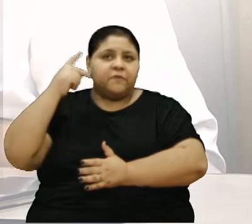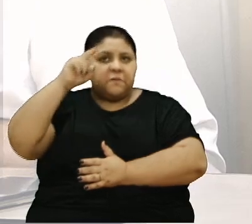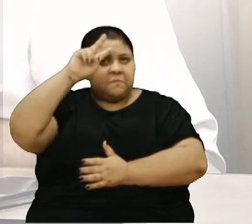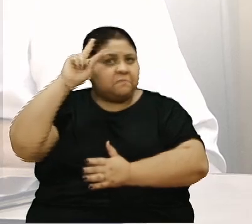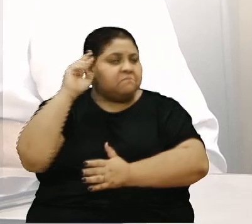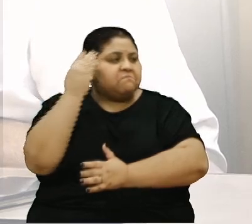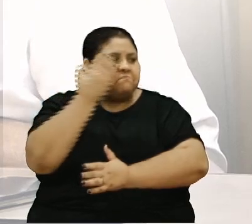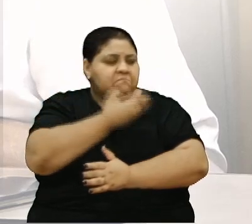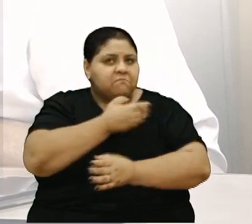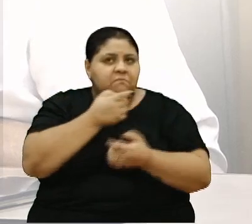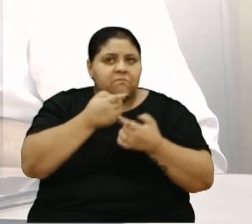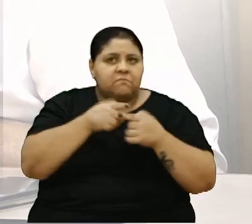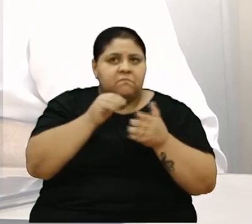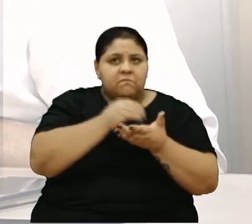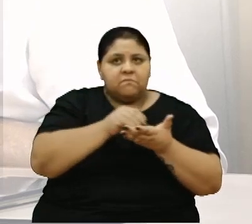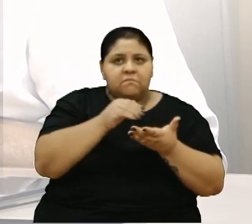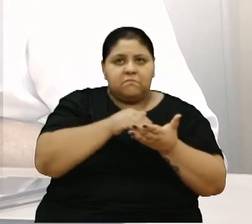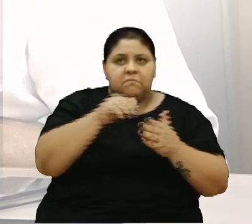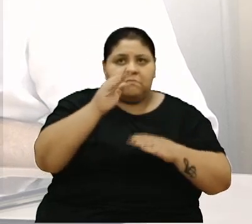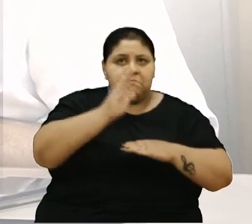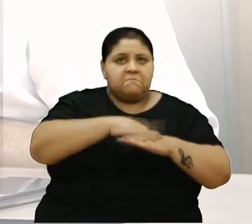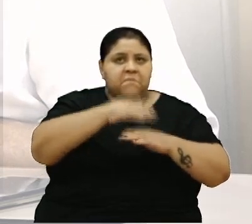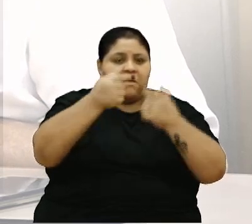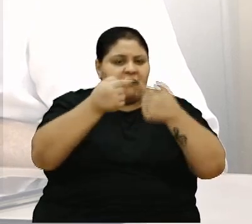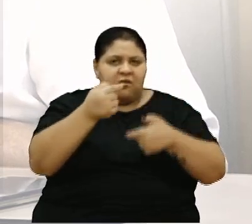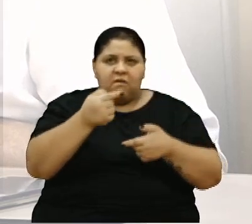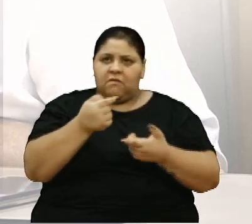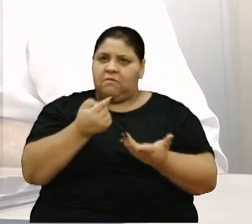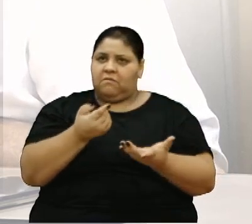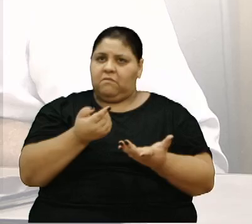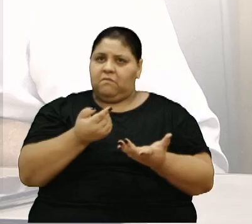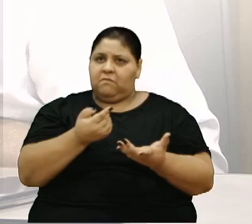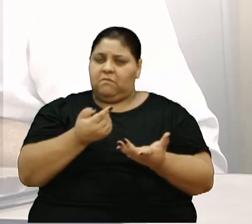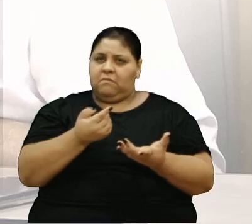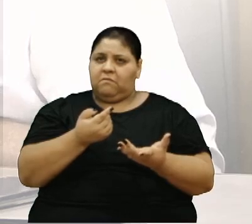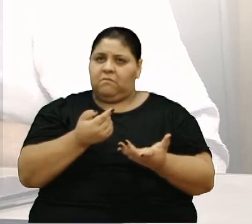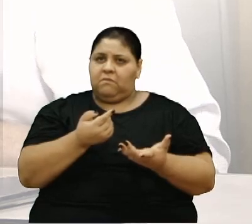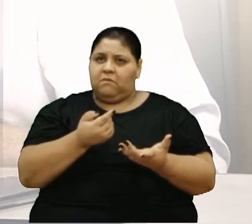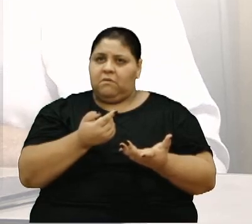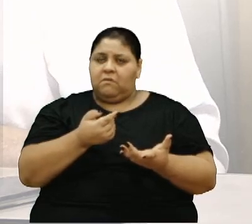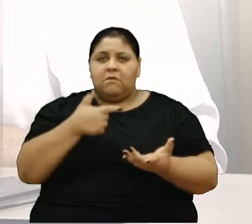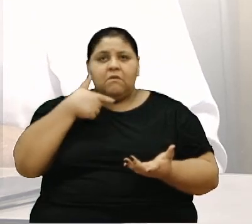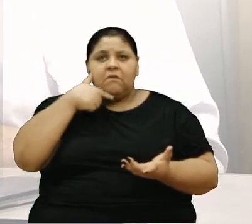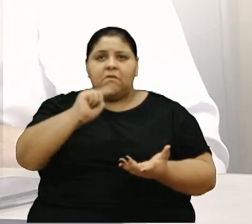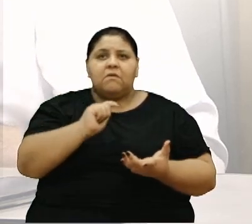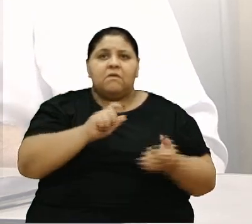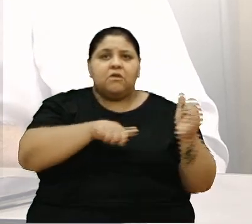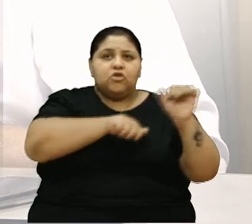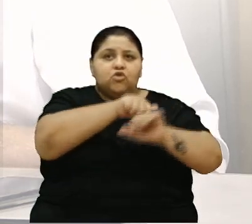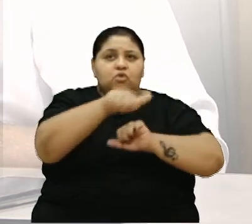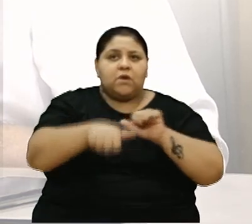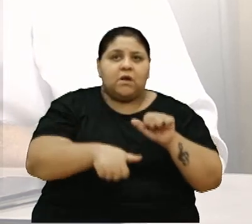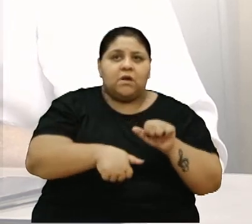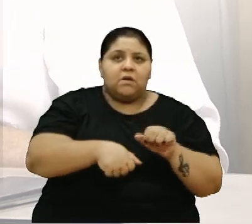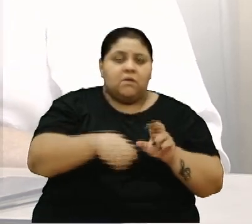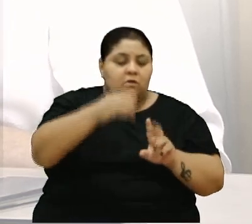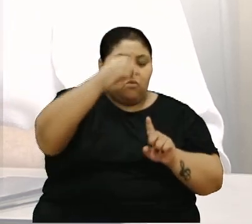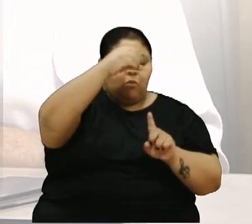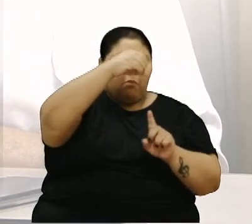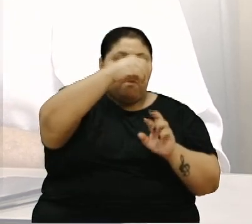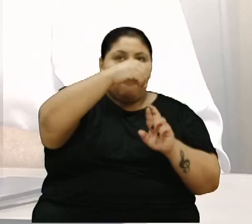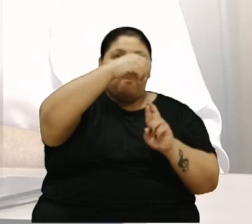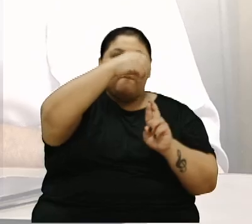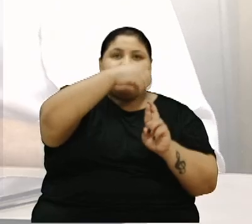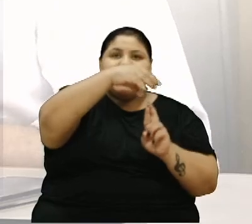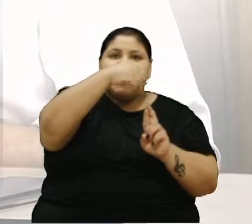Mas esse secretário de transporte é o mais incompetente. Ele entrou na fila e ganhou disparado. Ele não consegue trocar uma parada. Mudaram faz 1 ano e meio a rota